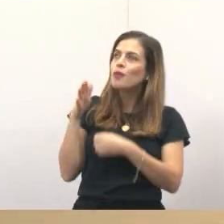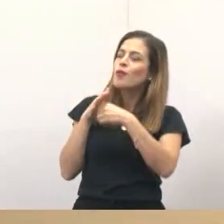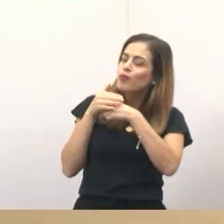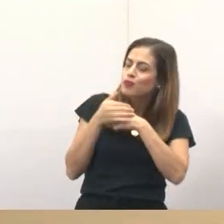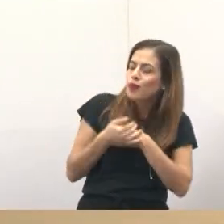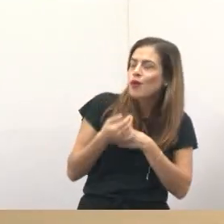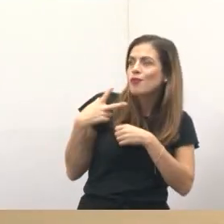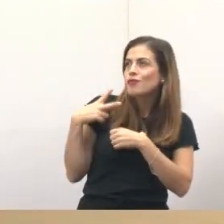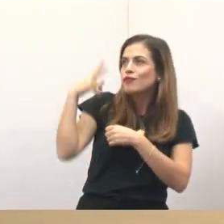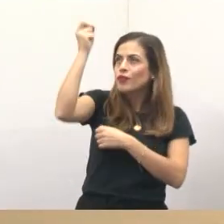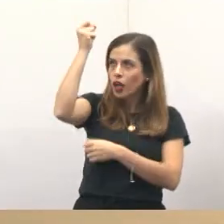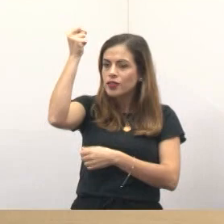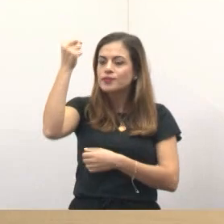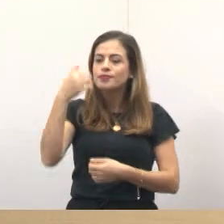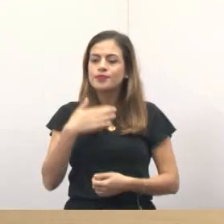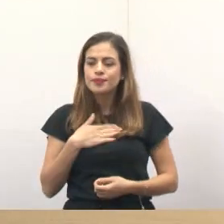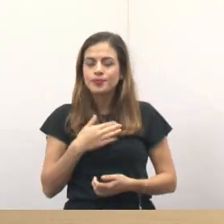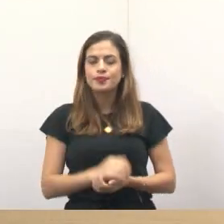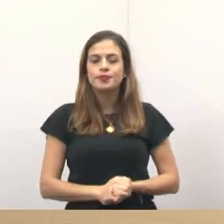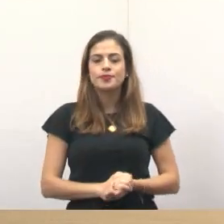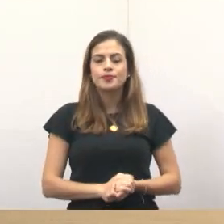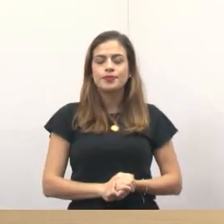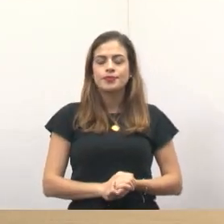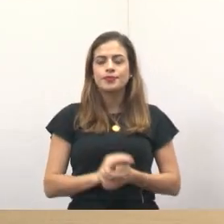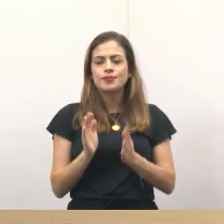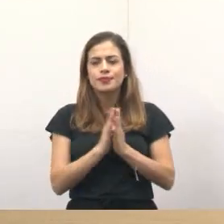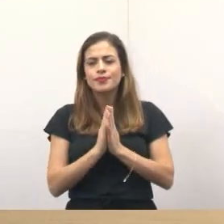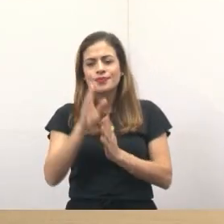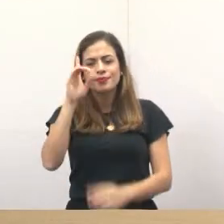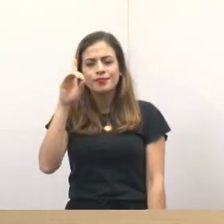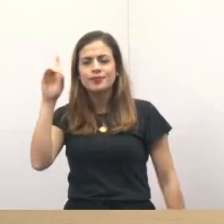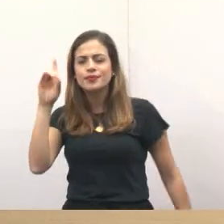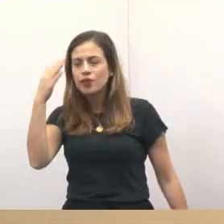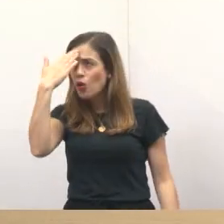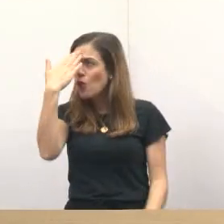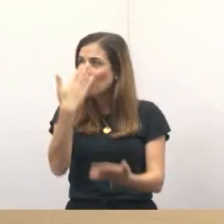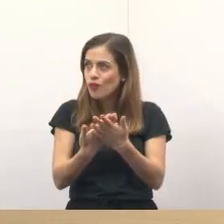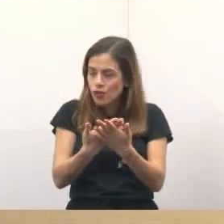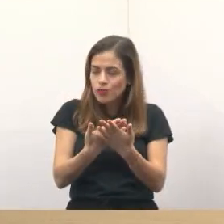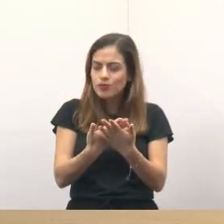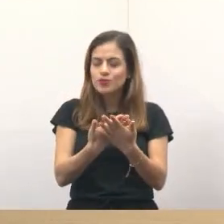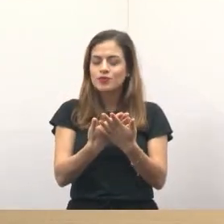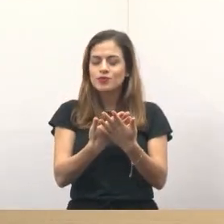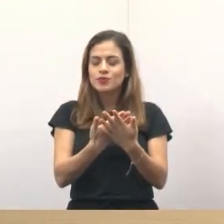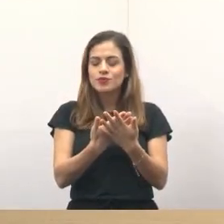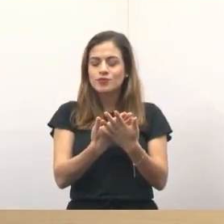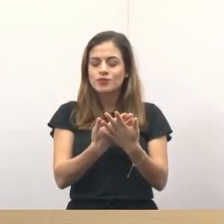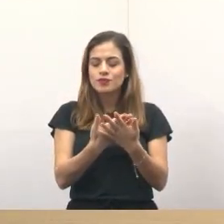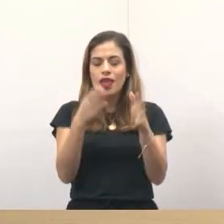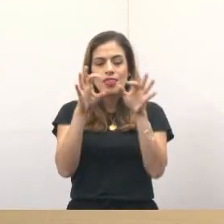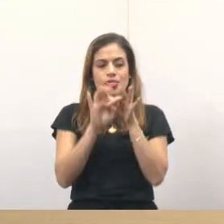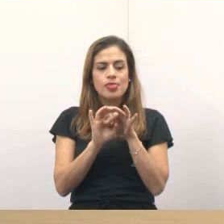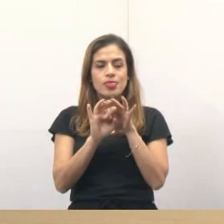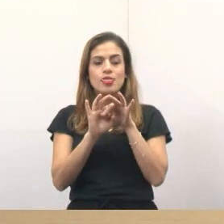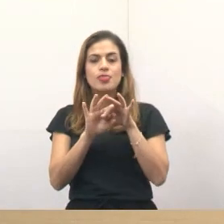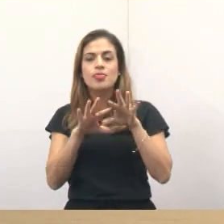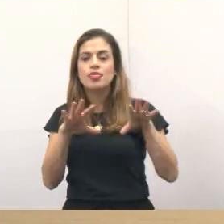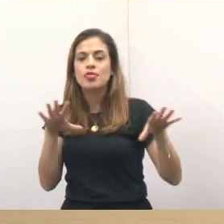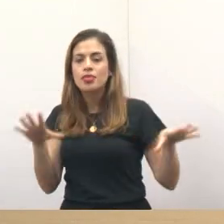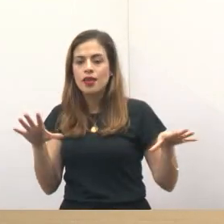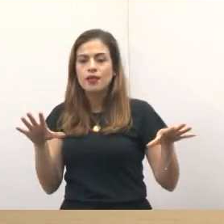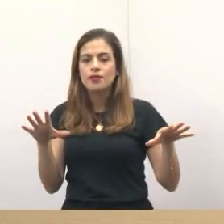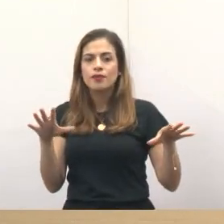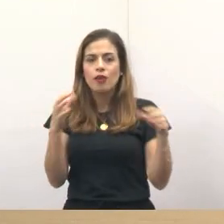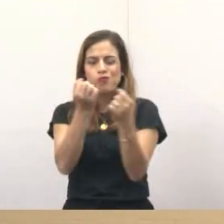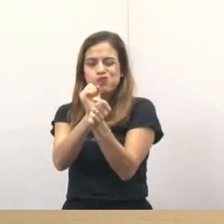minha fortaleza. Ó meu Deus, em quem eu confio. Ele livrará do laço